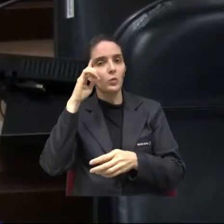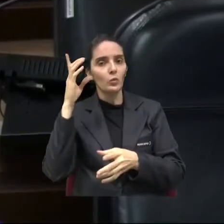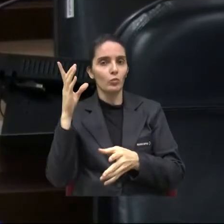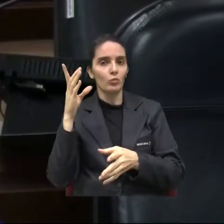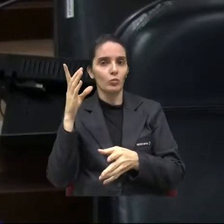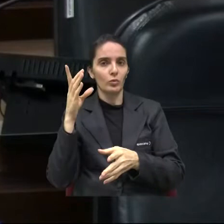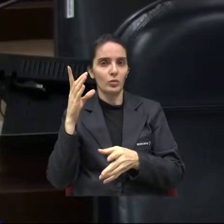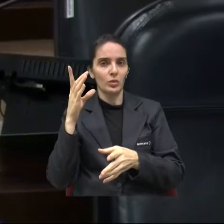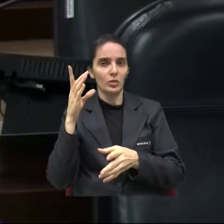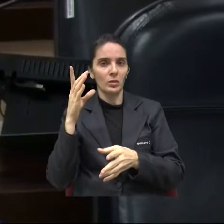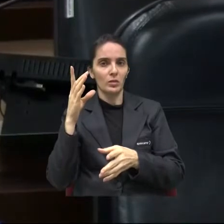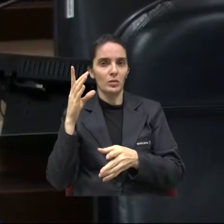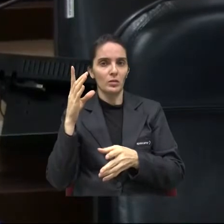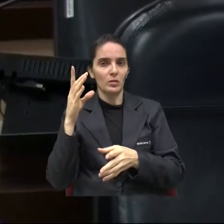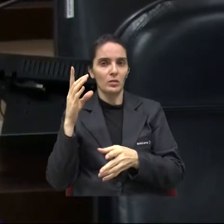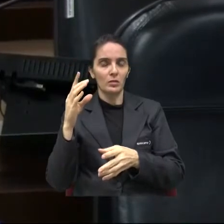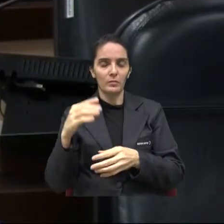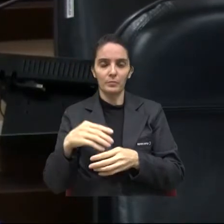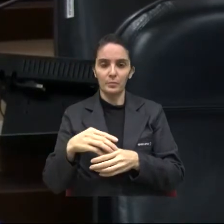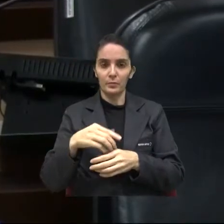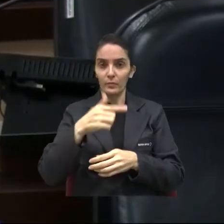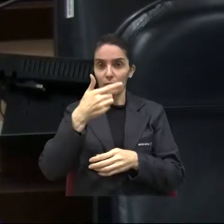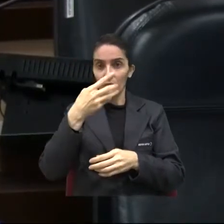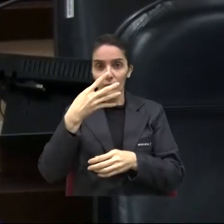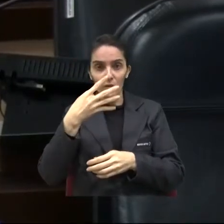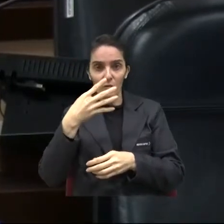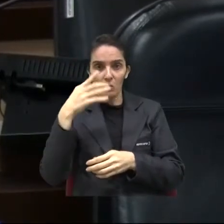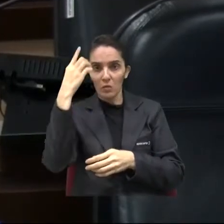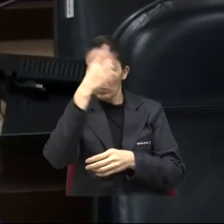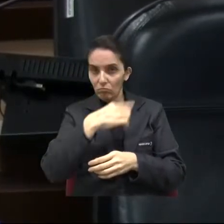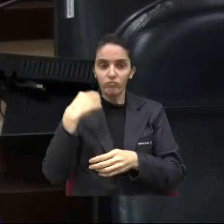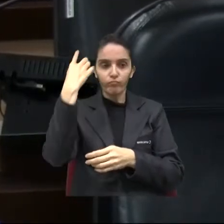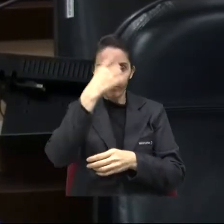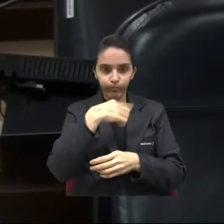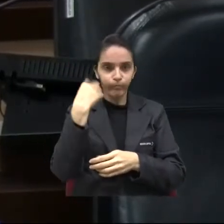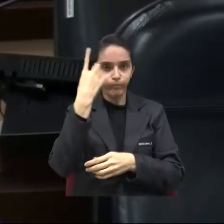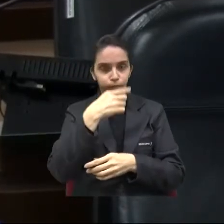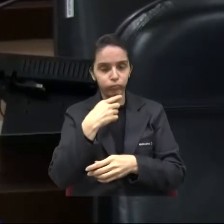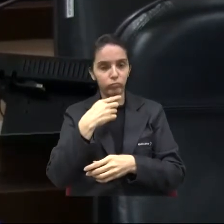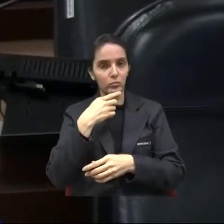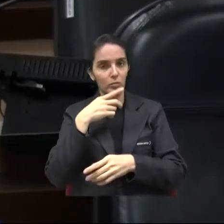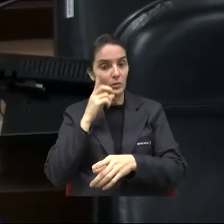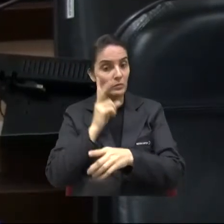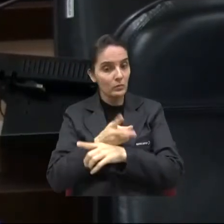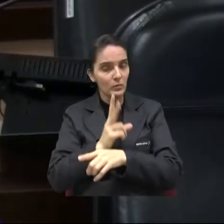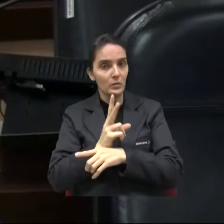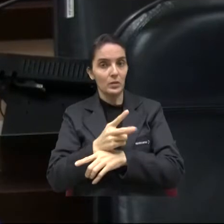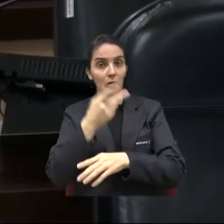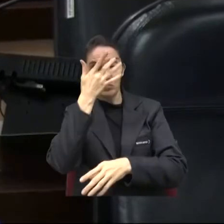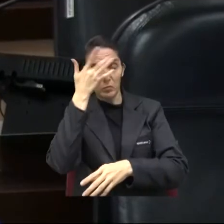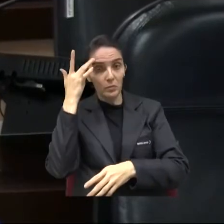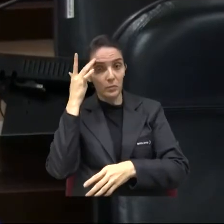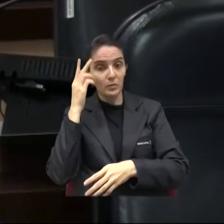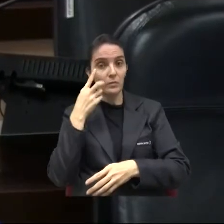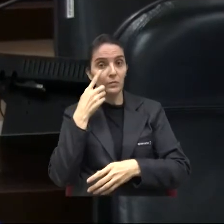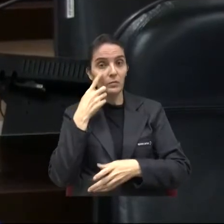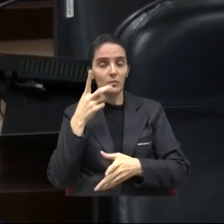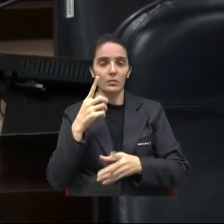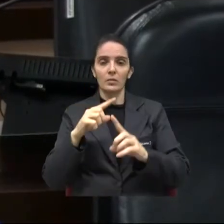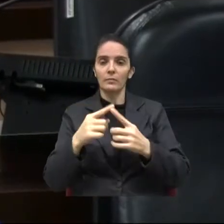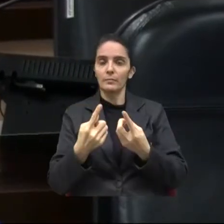24 horas que precisa ter uma pessoa ali, mas sim nos horários de enterro